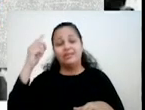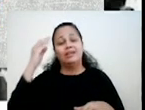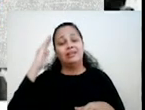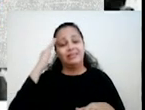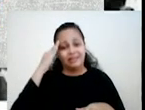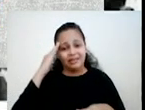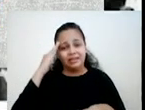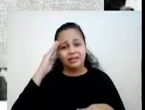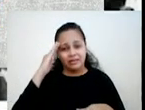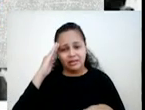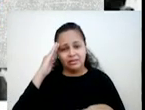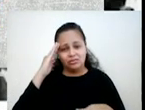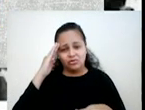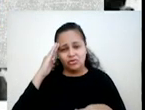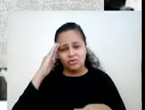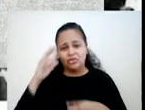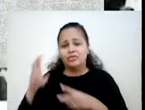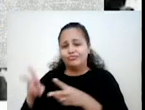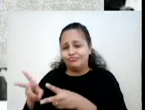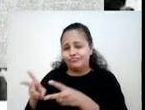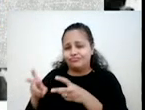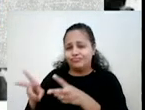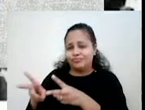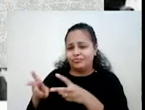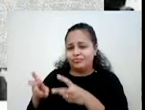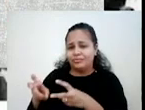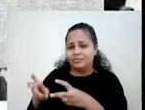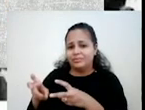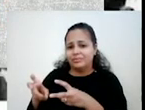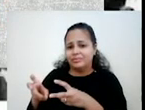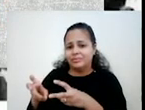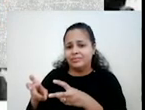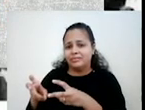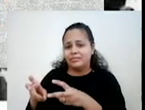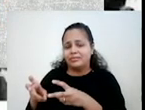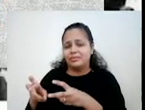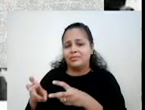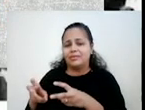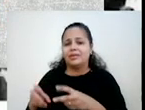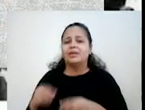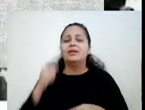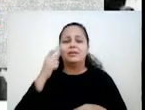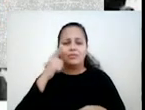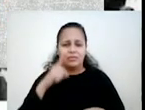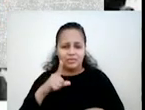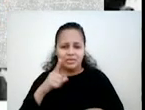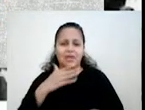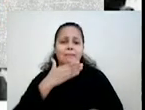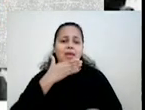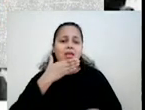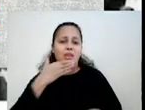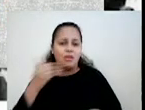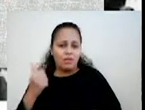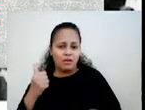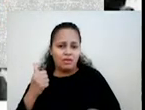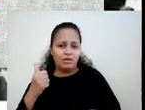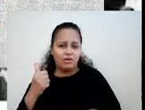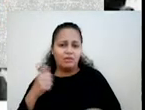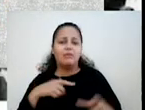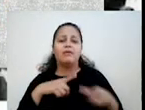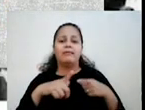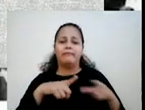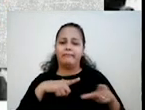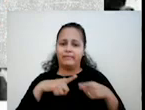em uma situação de exploração e que apenas unidos eles iam conseguir melhores condições de